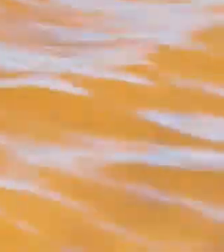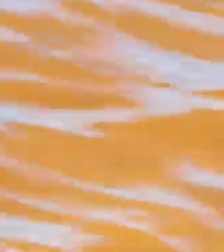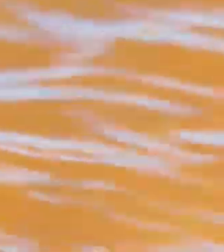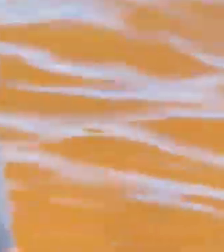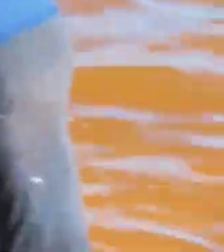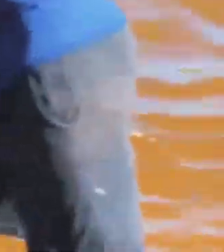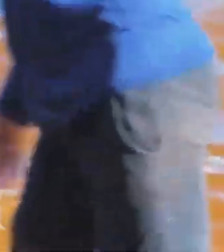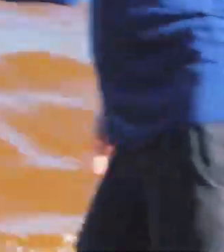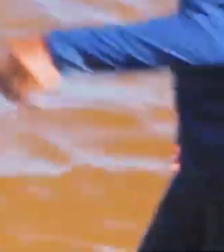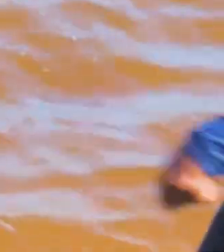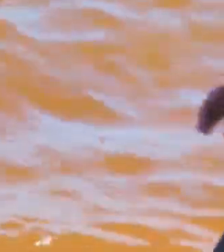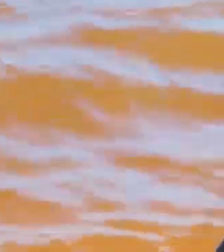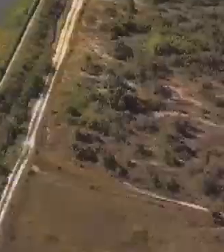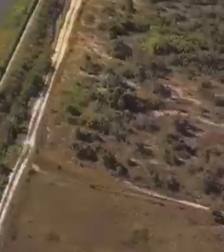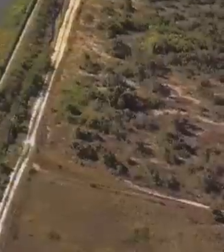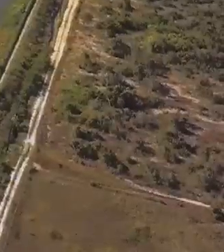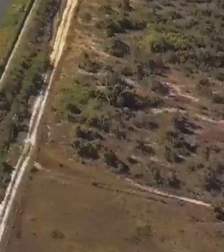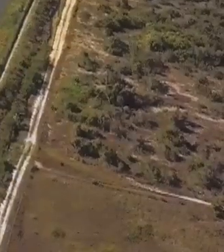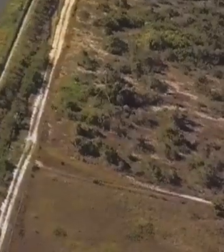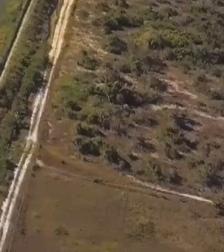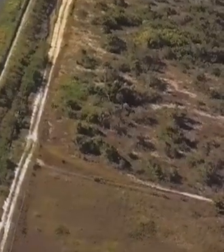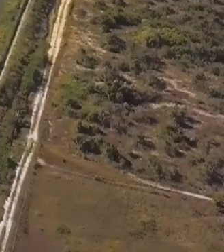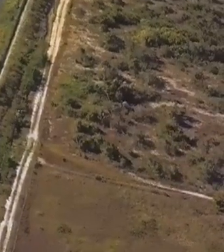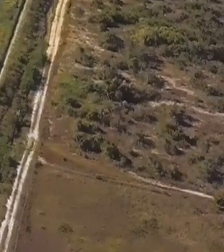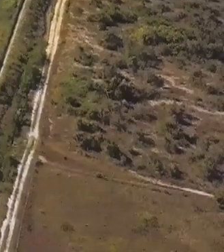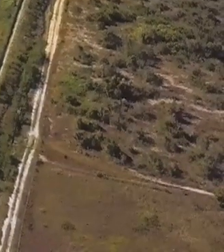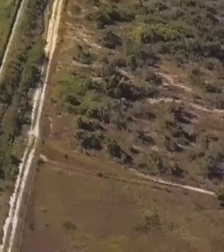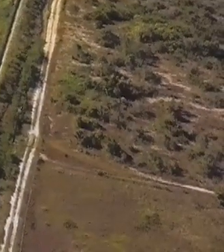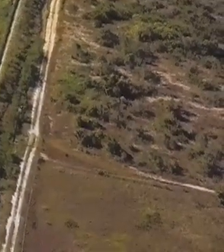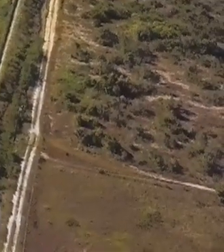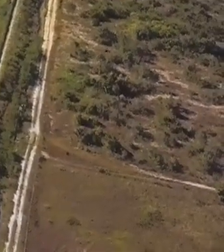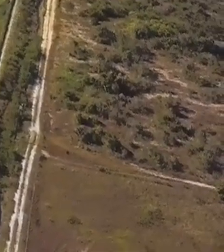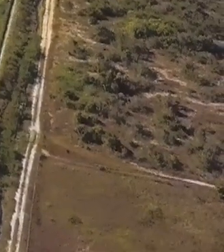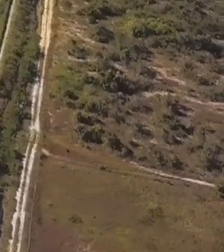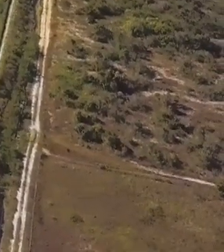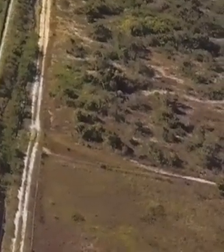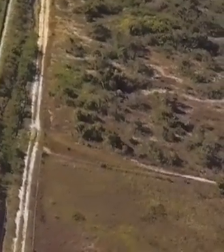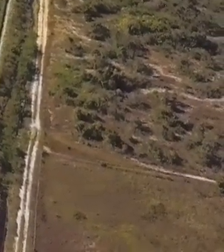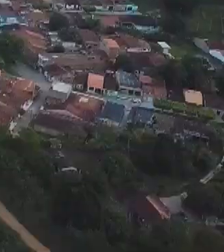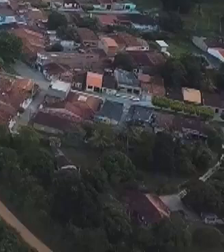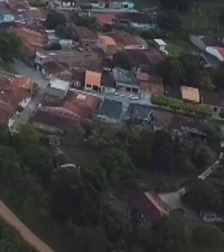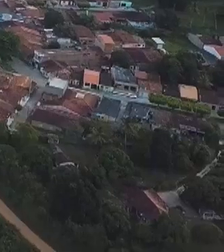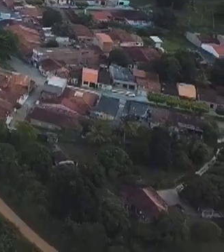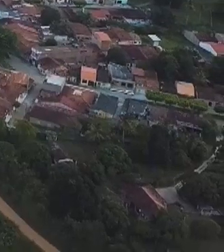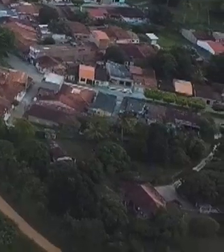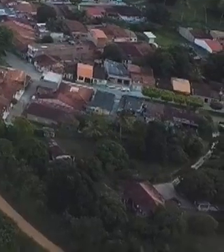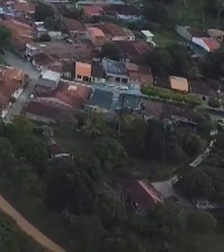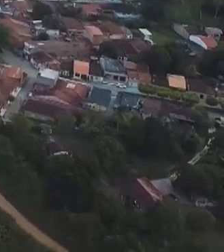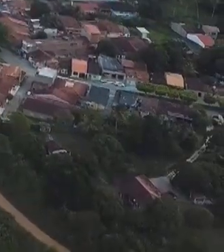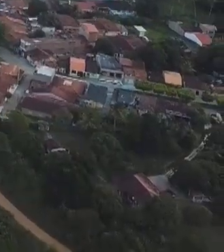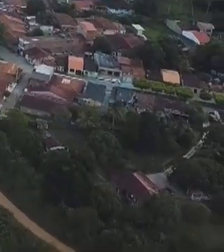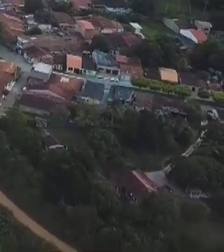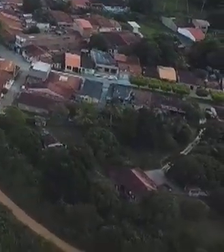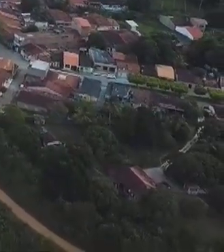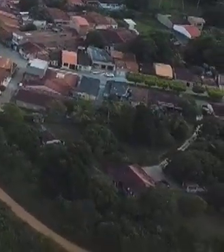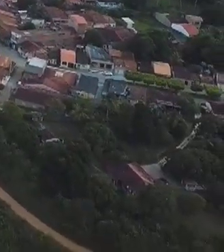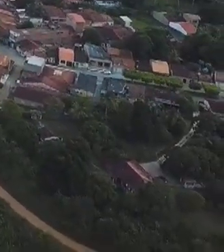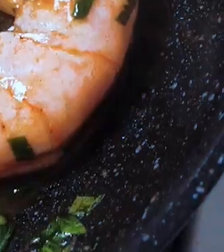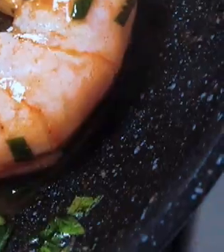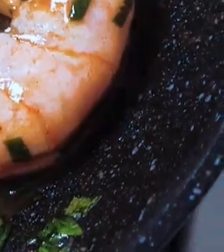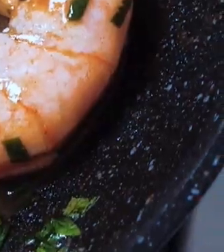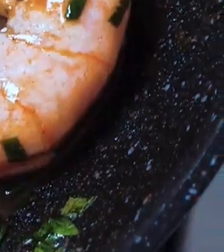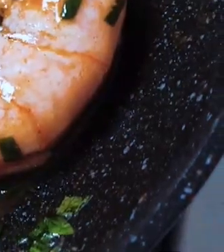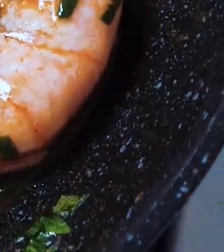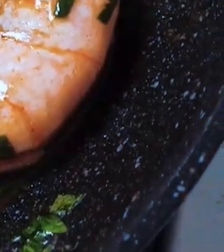trazendo segurança à categoria, além de zelar pela preservação dos recursos naturais e promover o desenvolvimento da